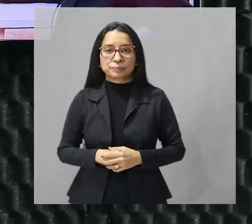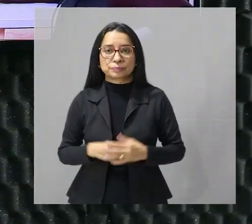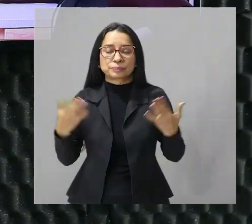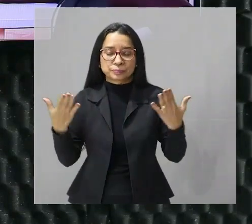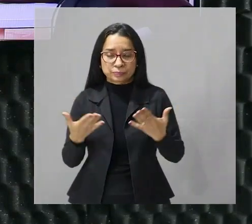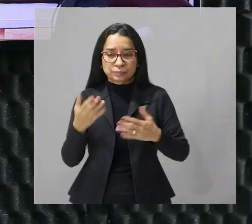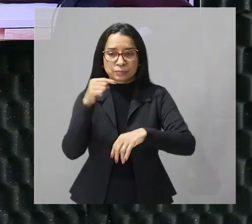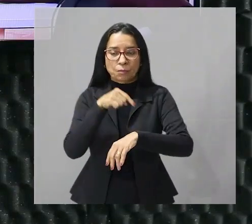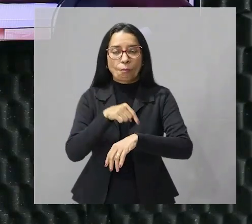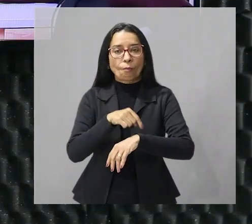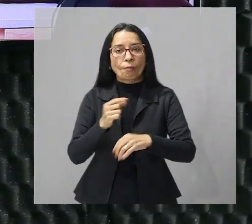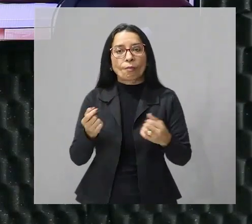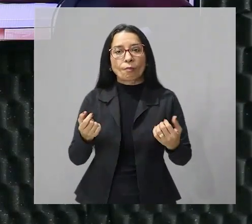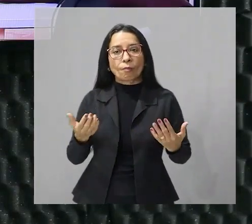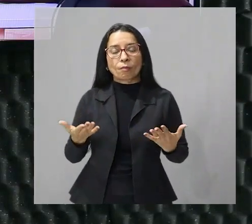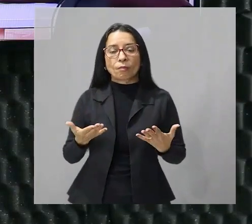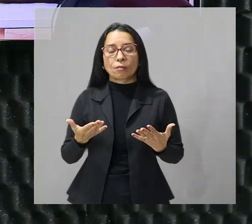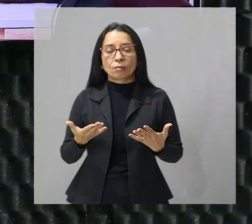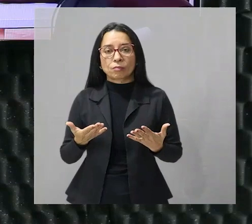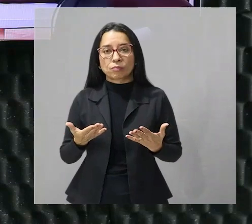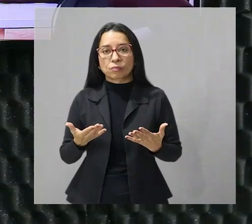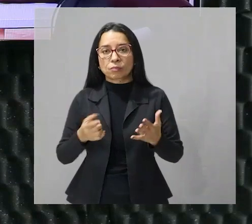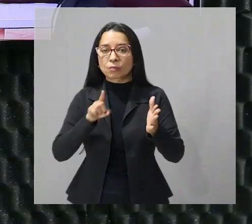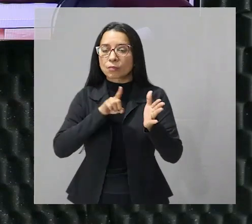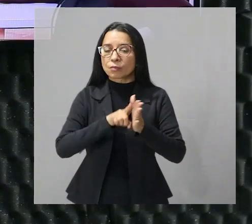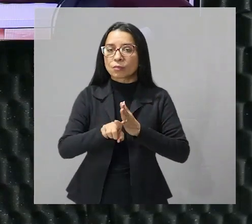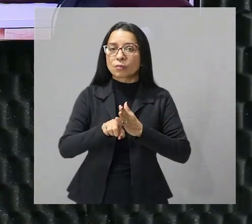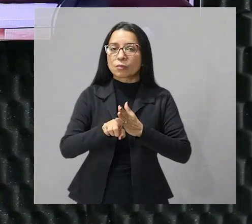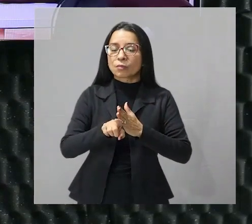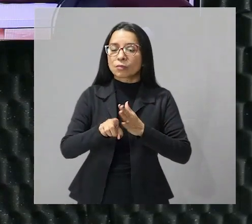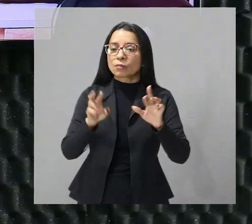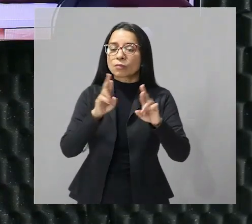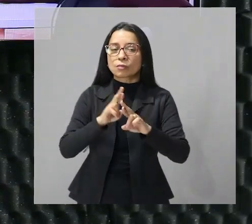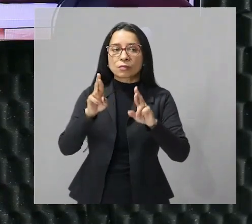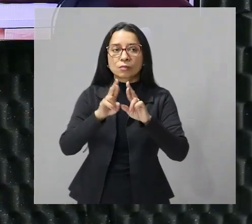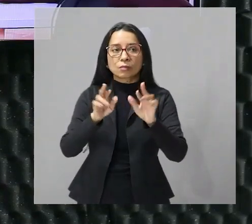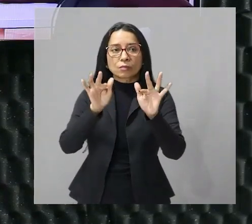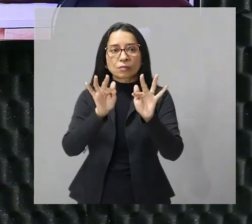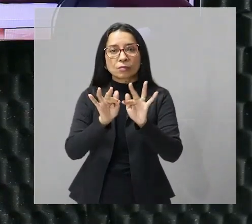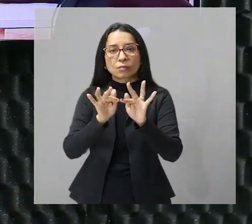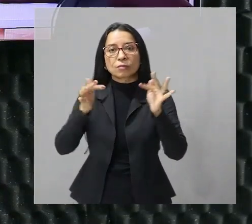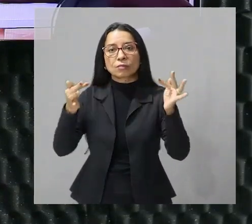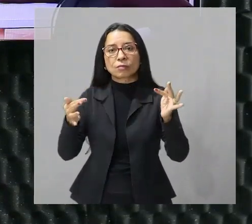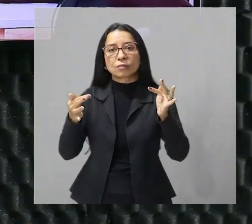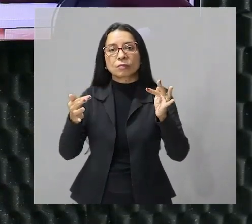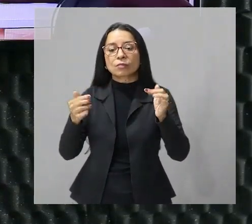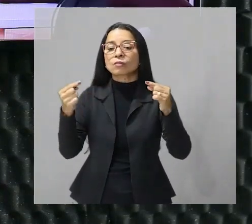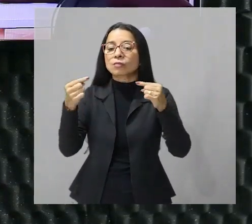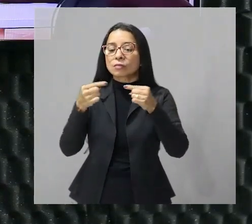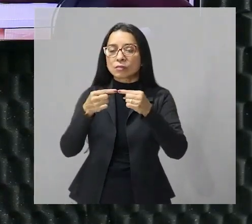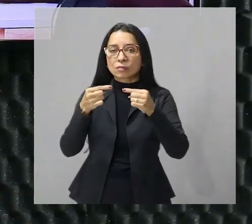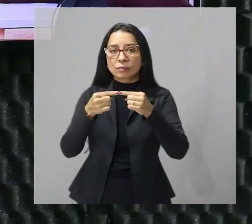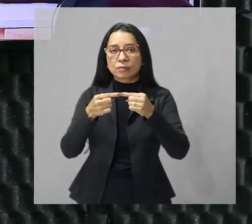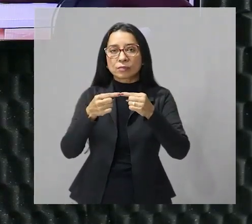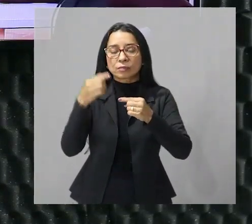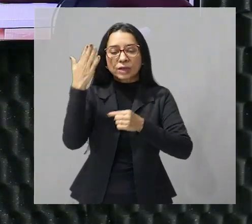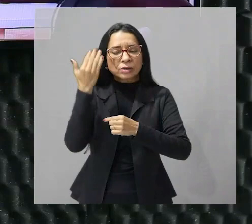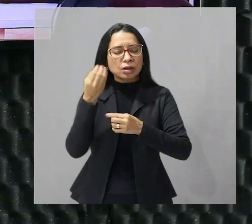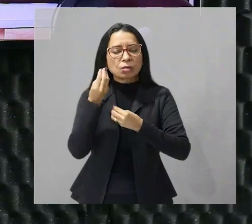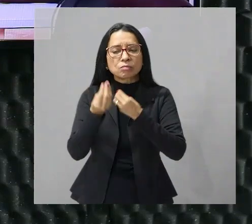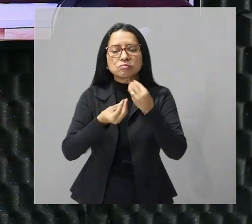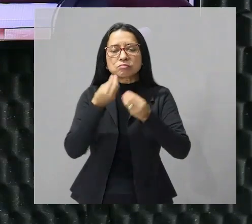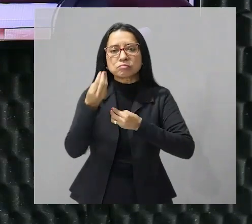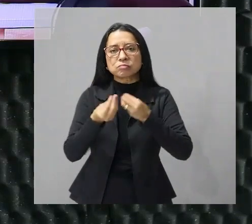Neste momento, eu estou trazendo para vocês questões sobre função afim. E você já sabe como é o nosso trabalho, né? Aqui,